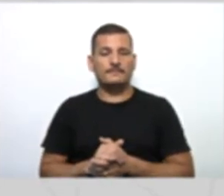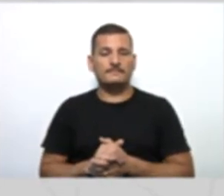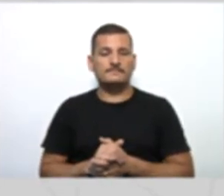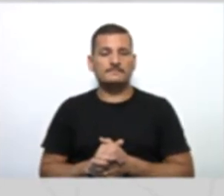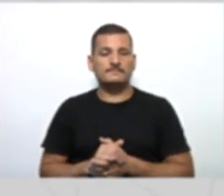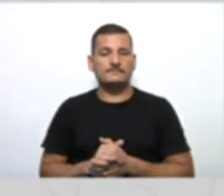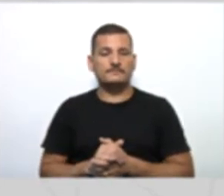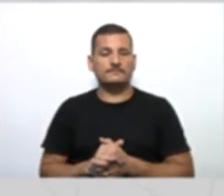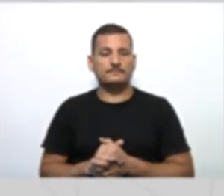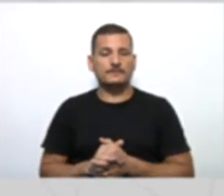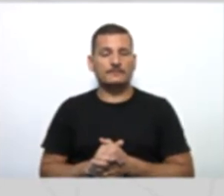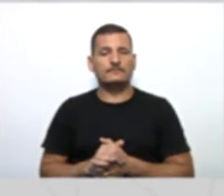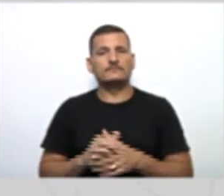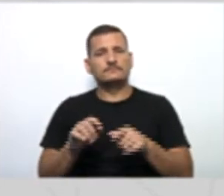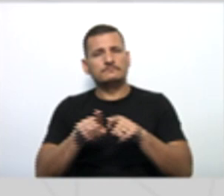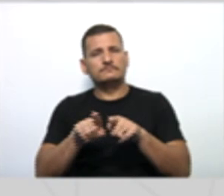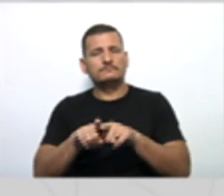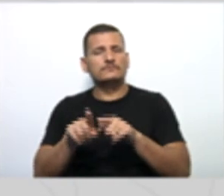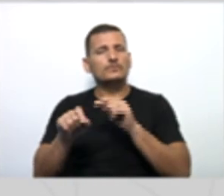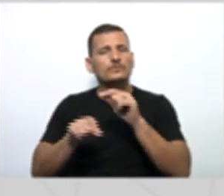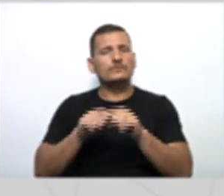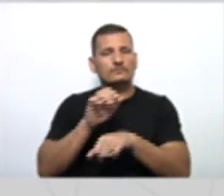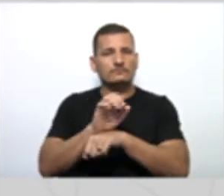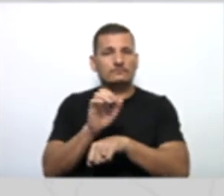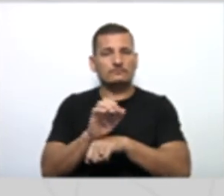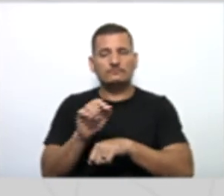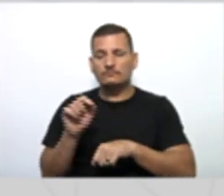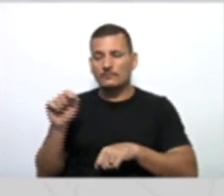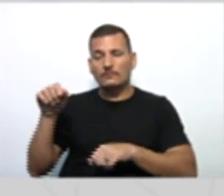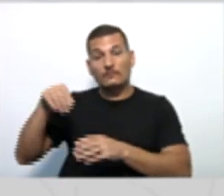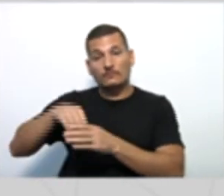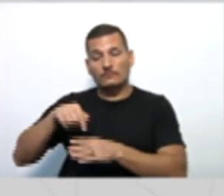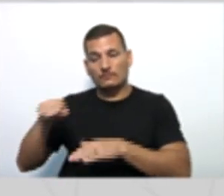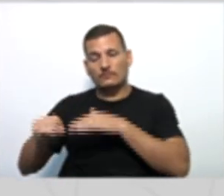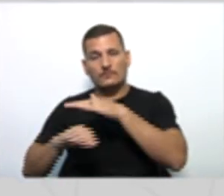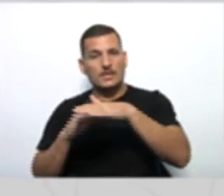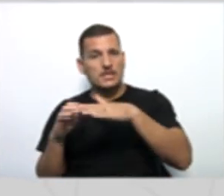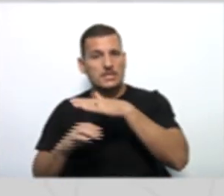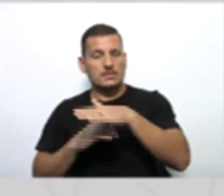mais importantes, são as atividades desenvolvidas, em que eu vou descrever